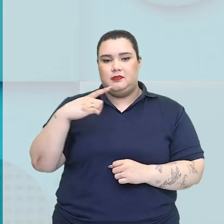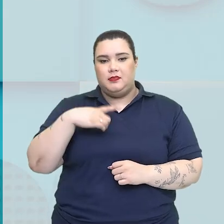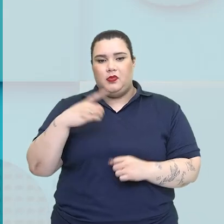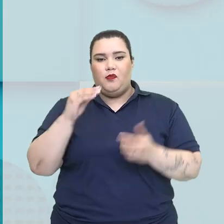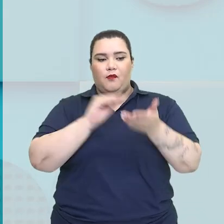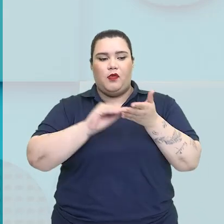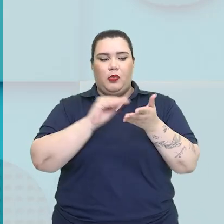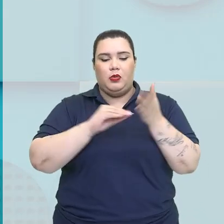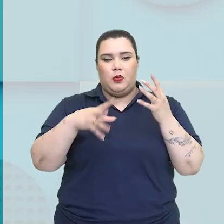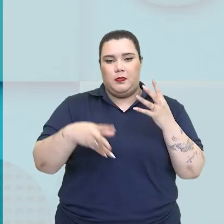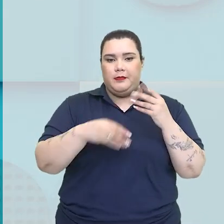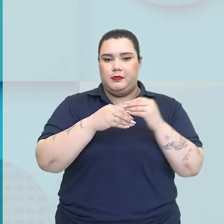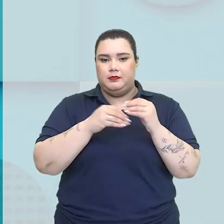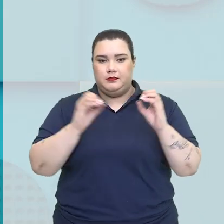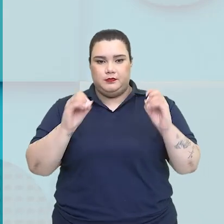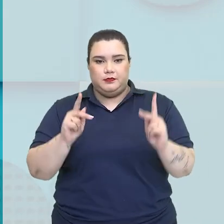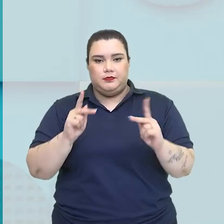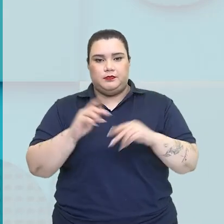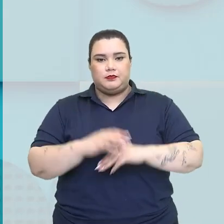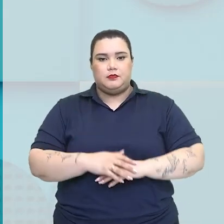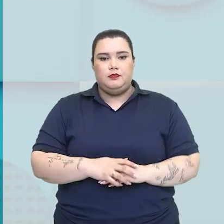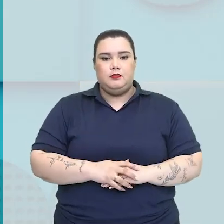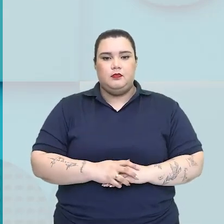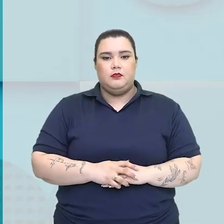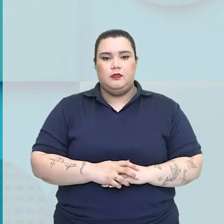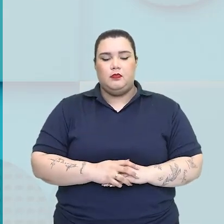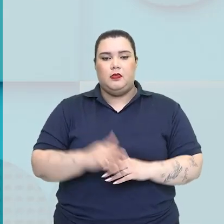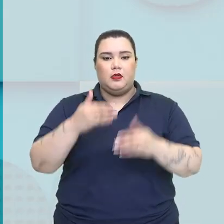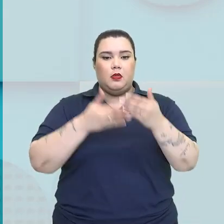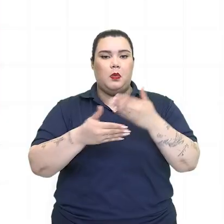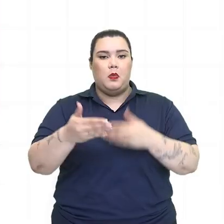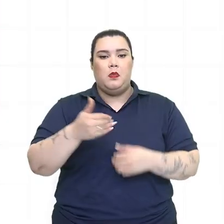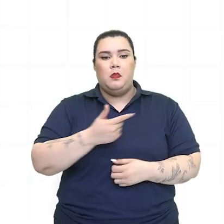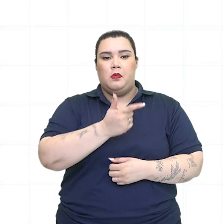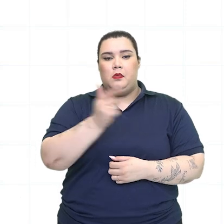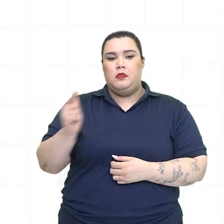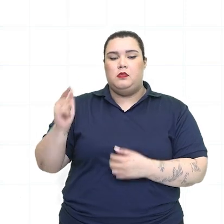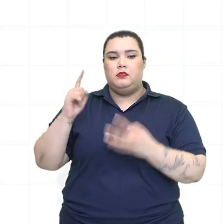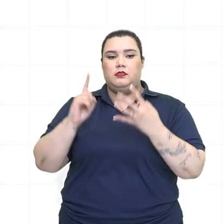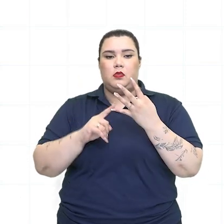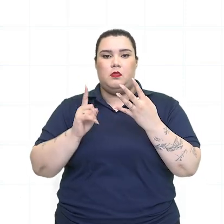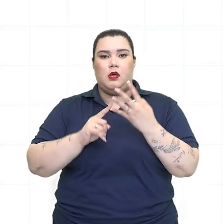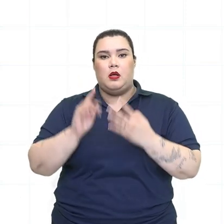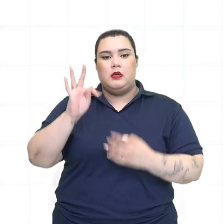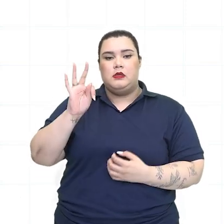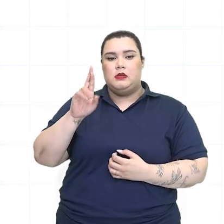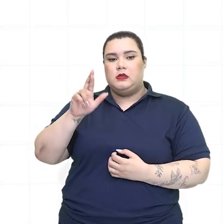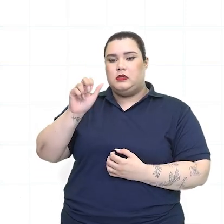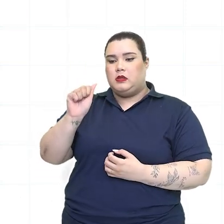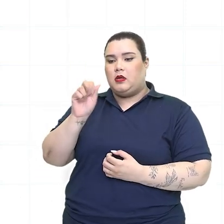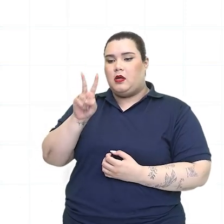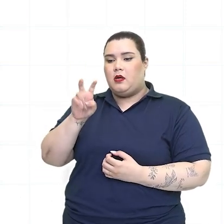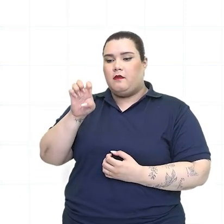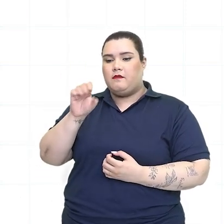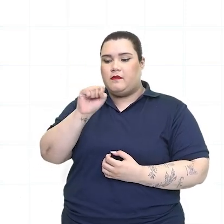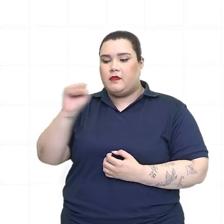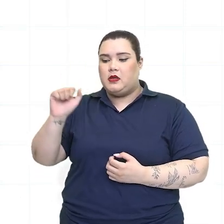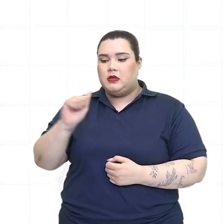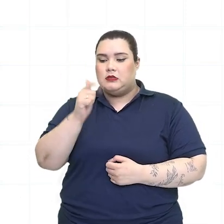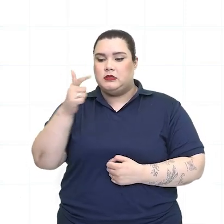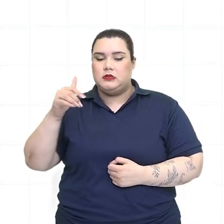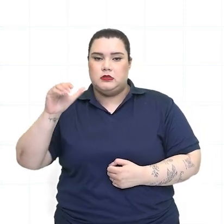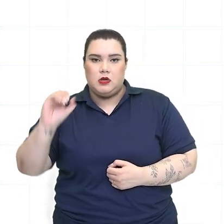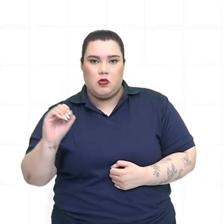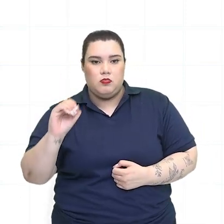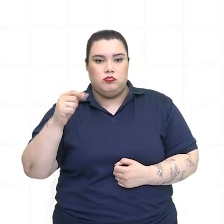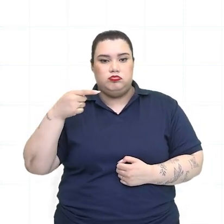de mencionar. Vamos para outro sinal, que é travessão. Para que serve esse